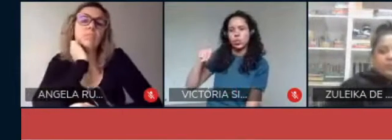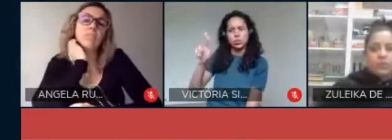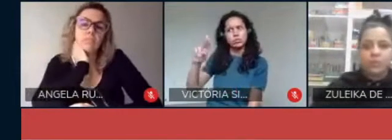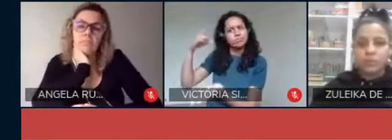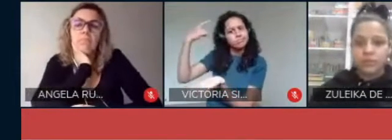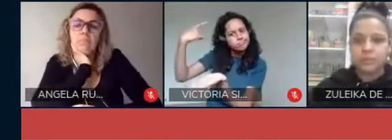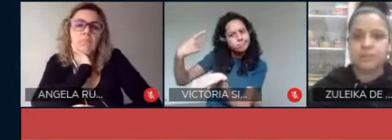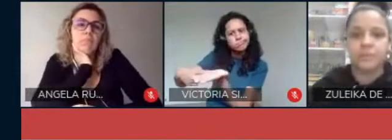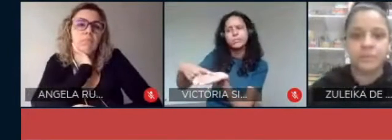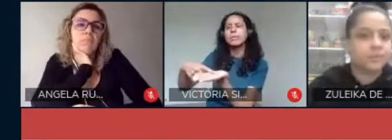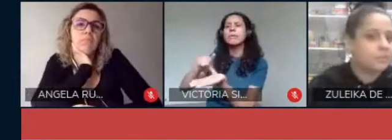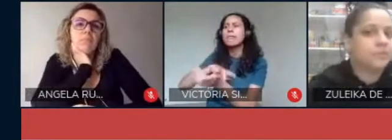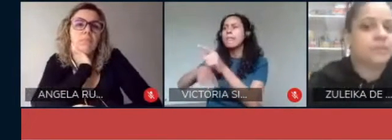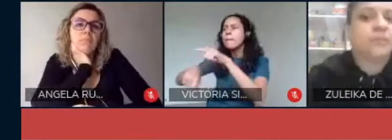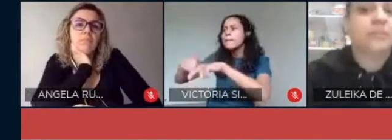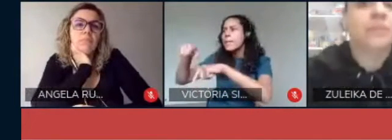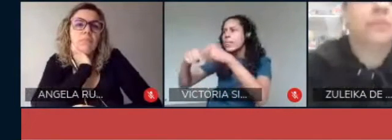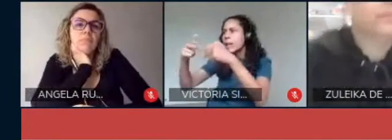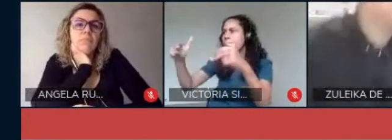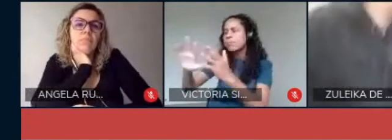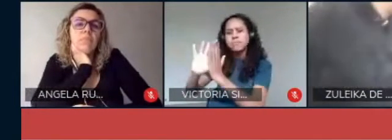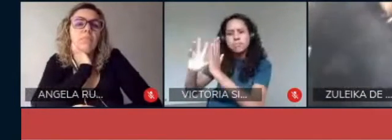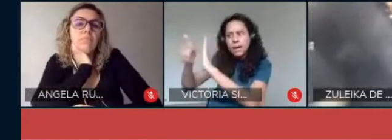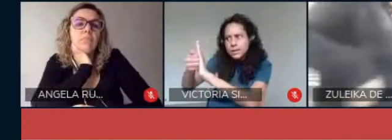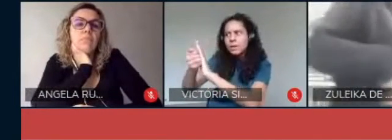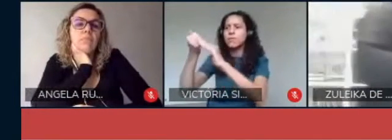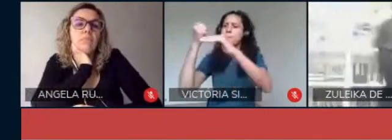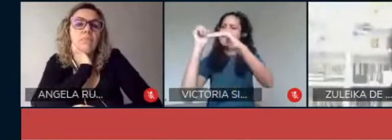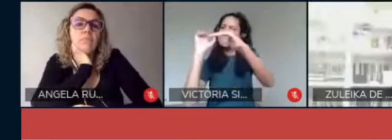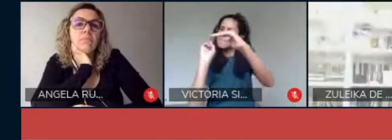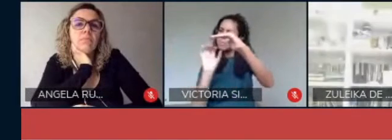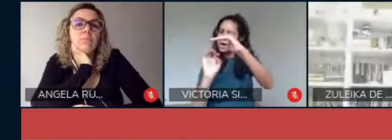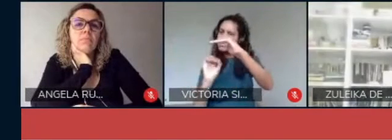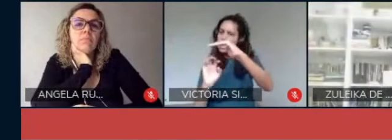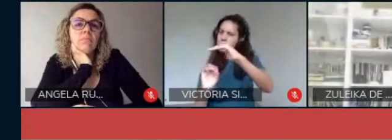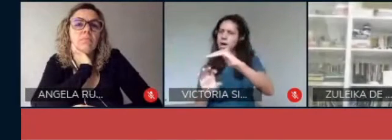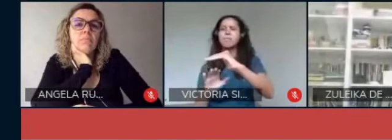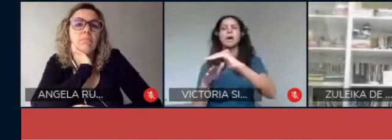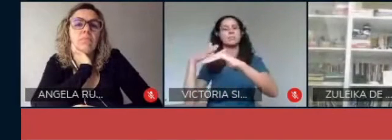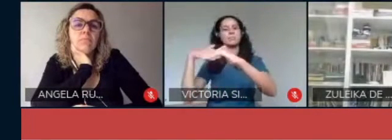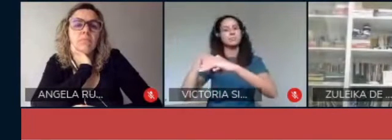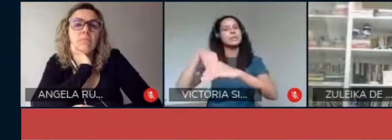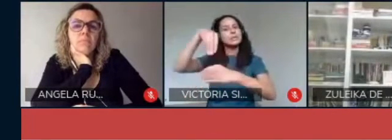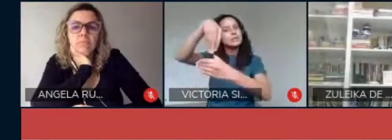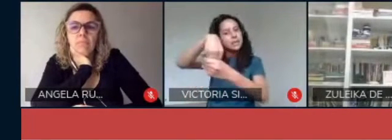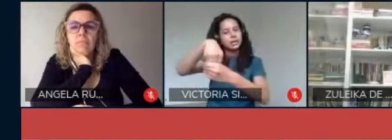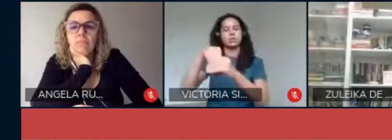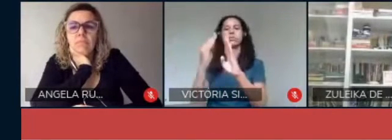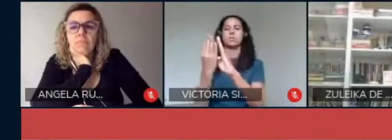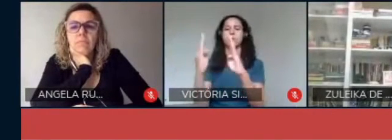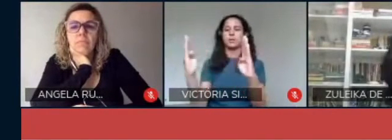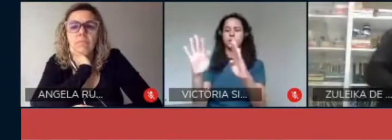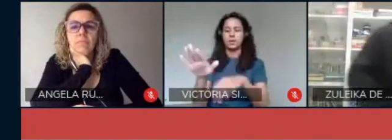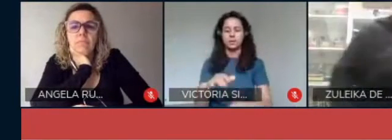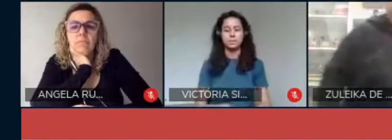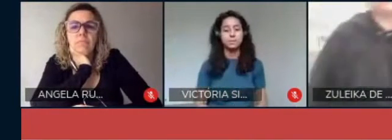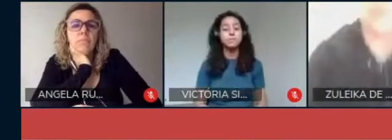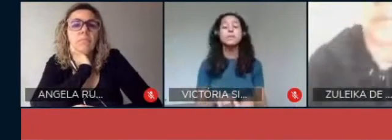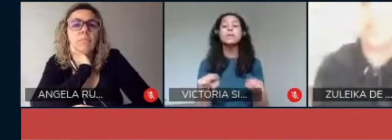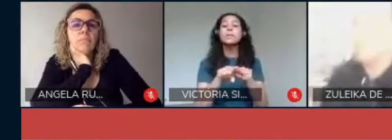resguardar o acervo desenvolvido pela Organização das Nações Unidas, e o Aplicação,